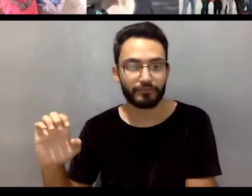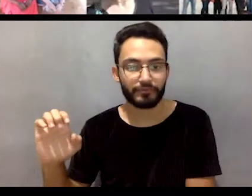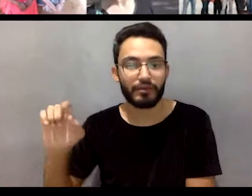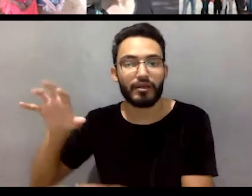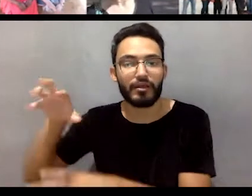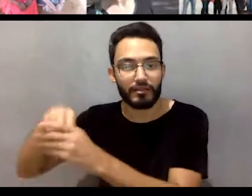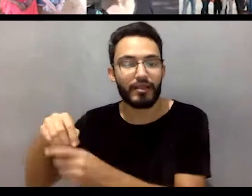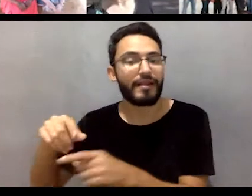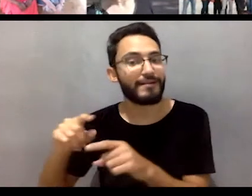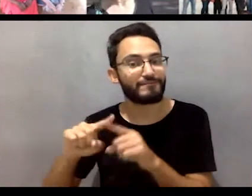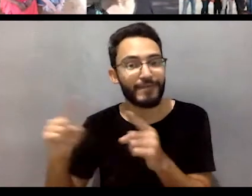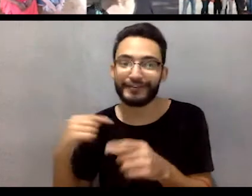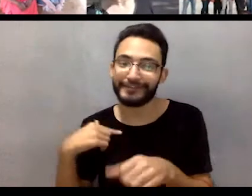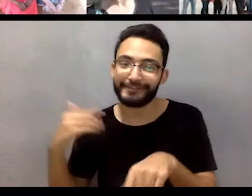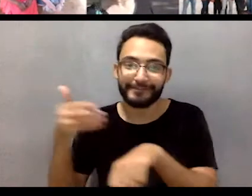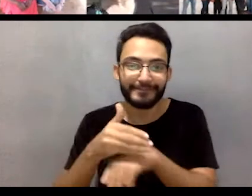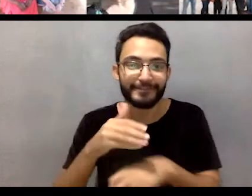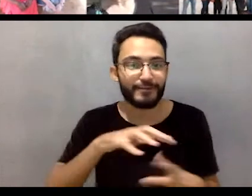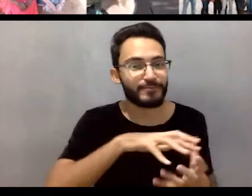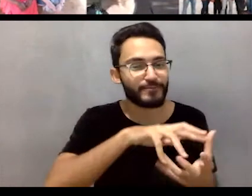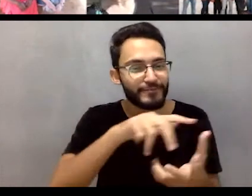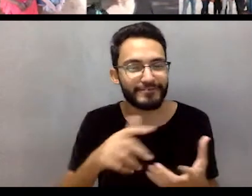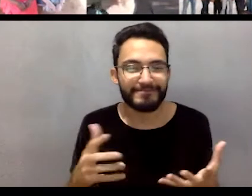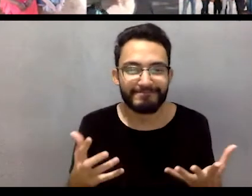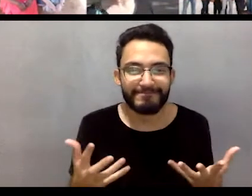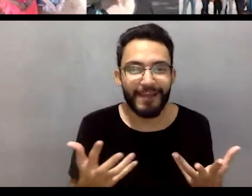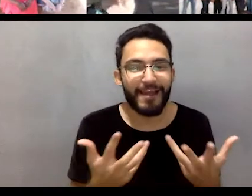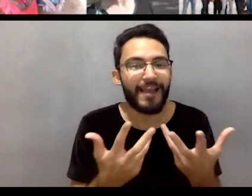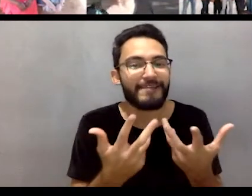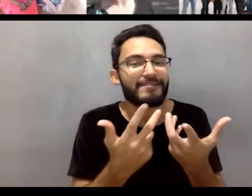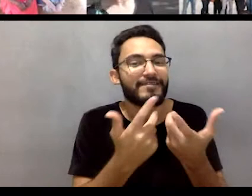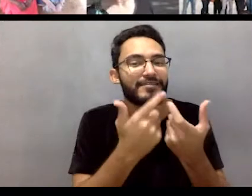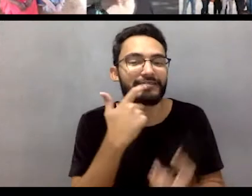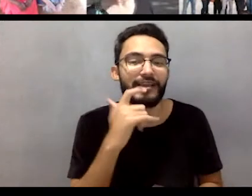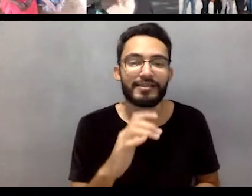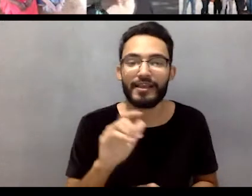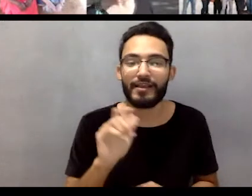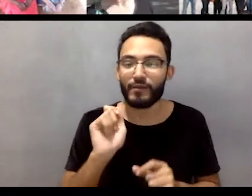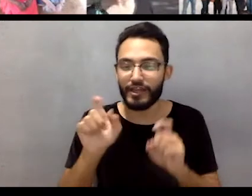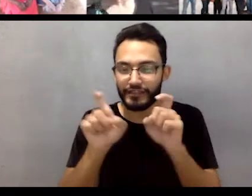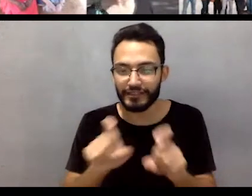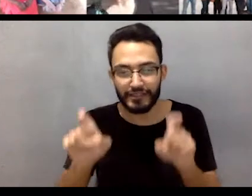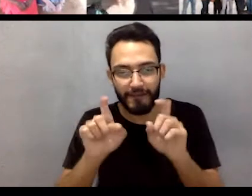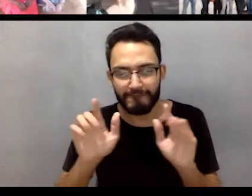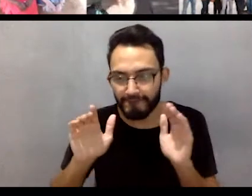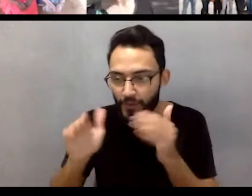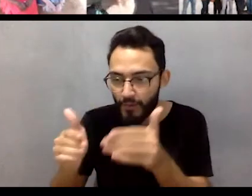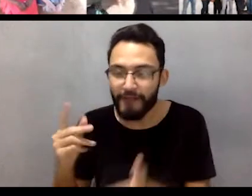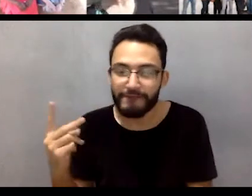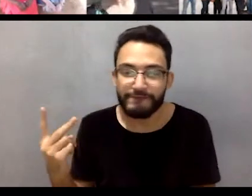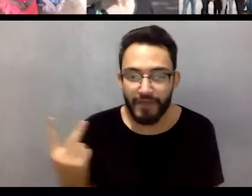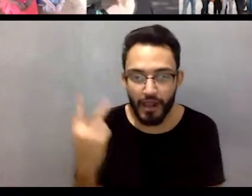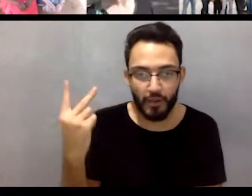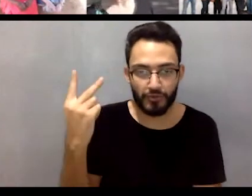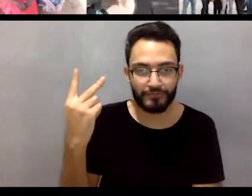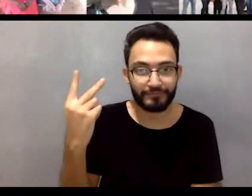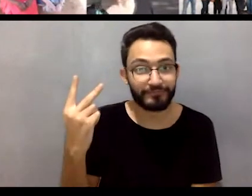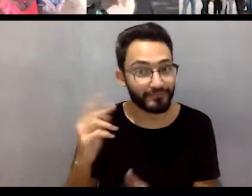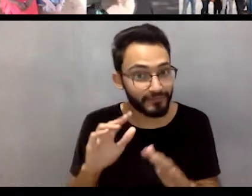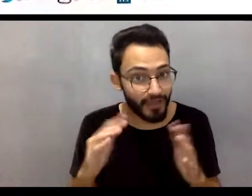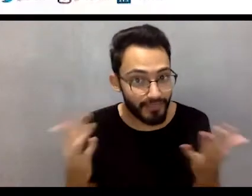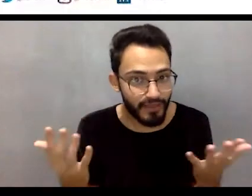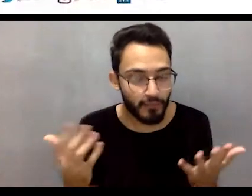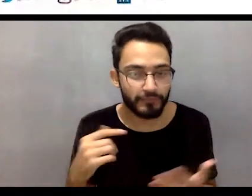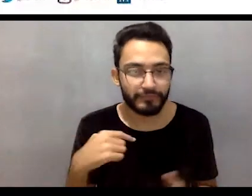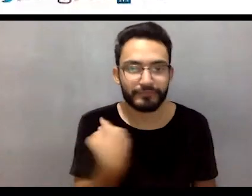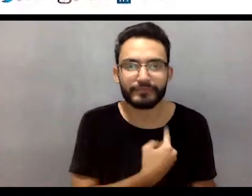sensacional aqui na CIT mesmo, de transformação digital, de focar em valor, né? Então,